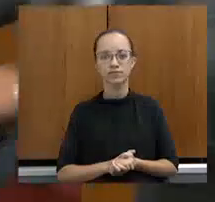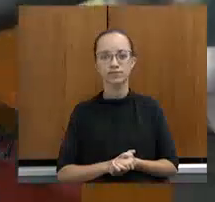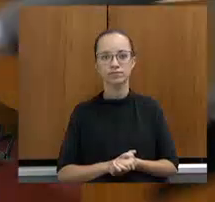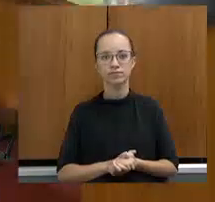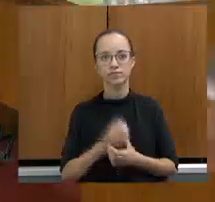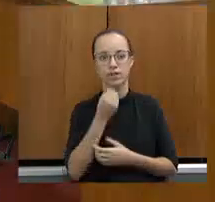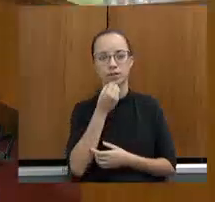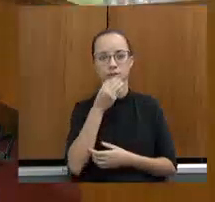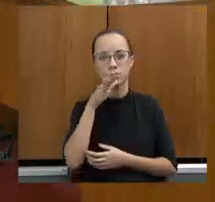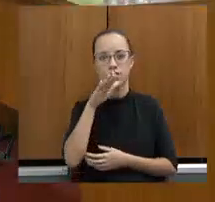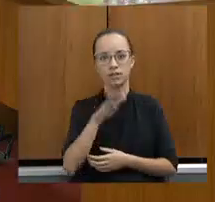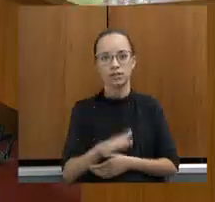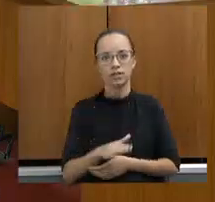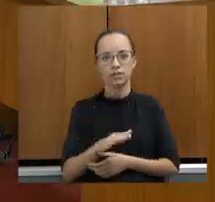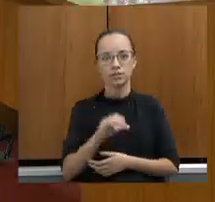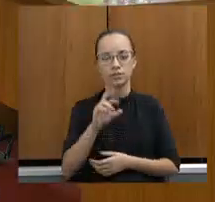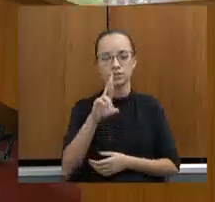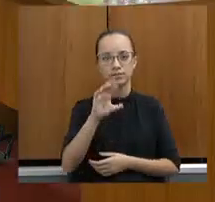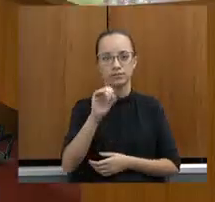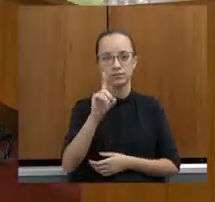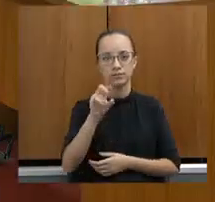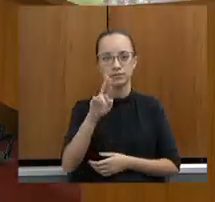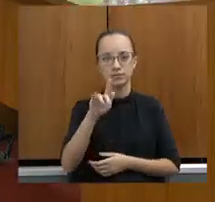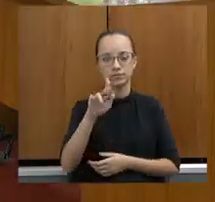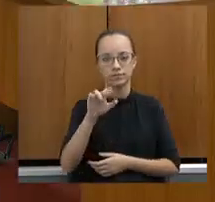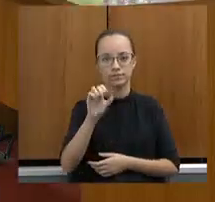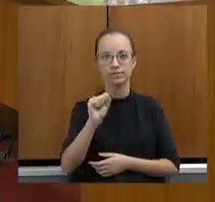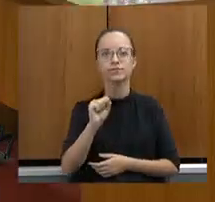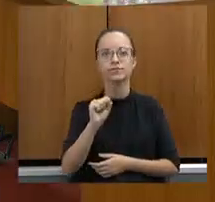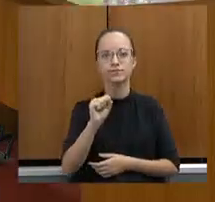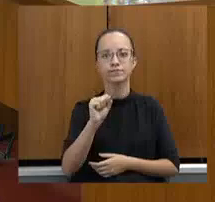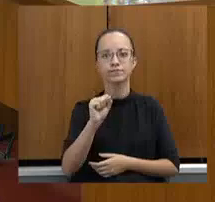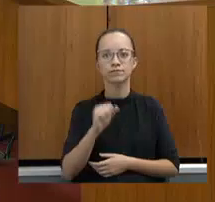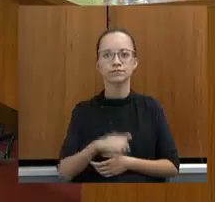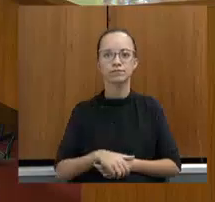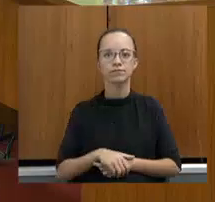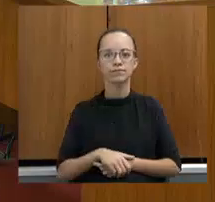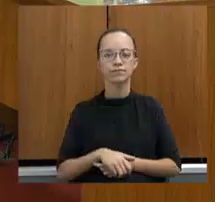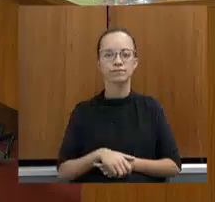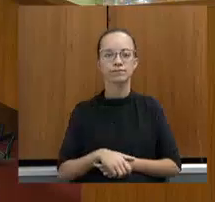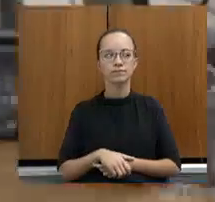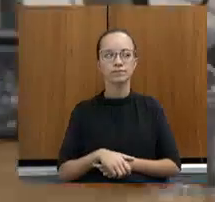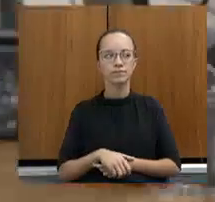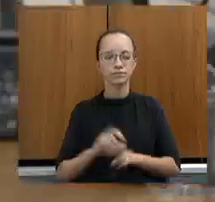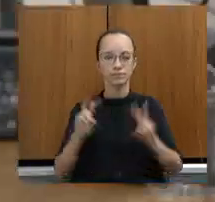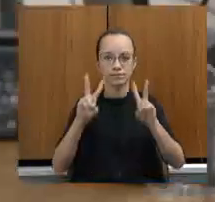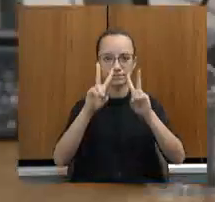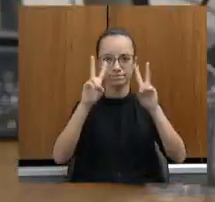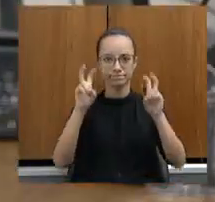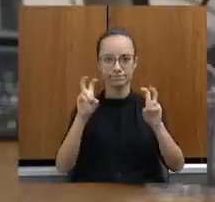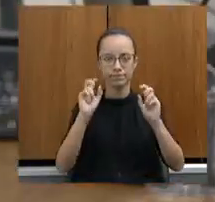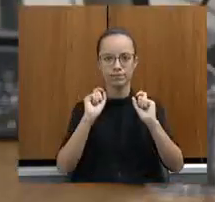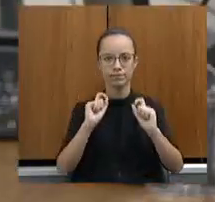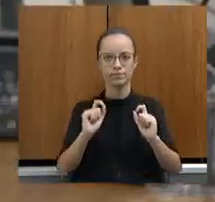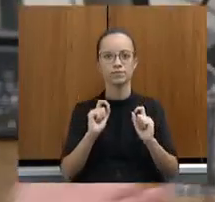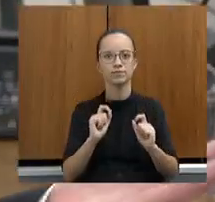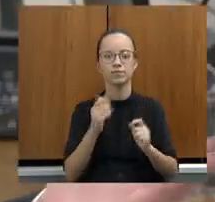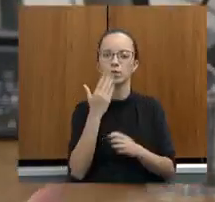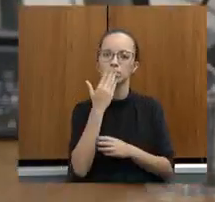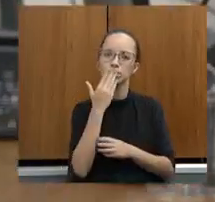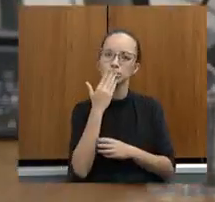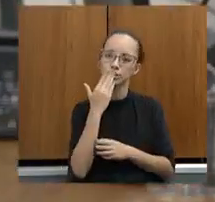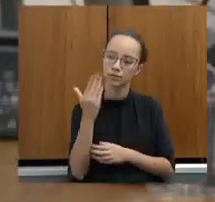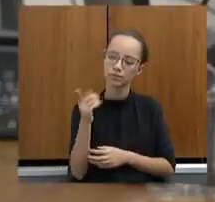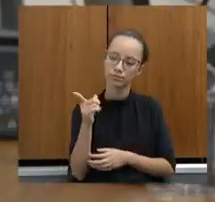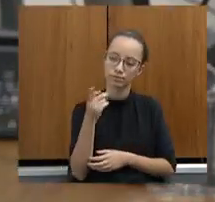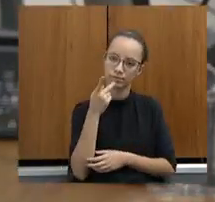Boa tarde sargento Rodrigues Deputado Sargento Rodrigues com relação a questão da do pedido eu